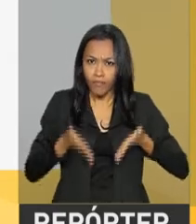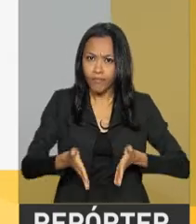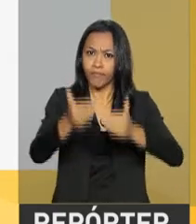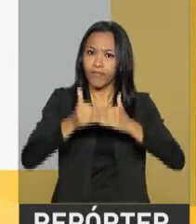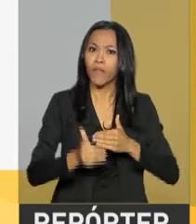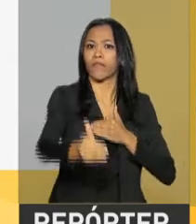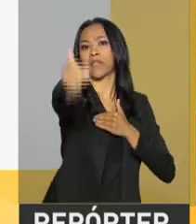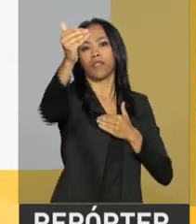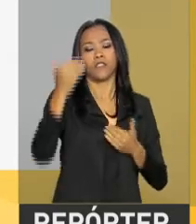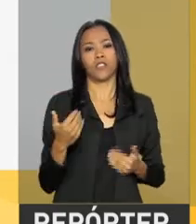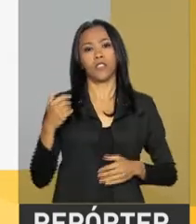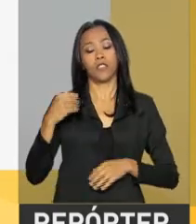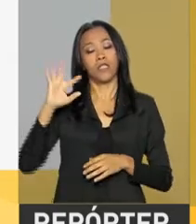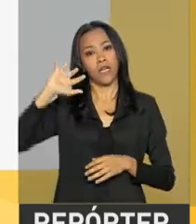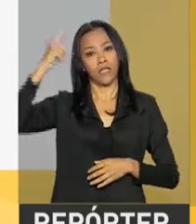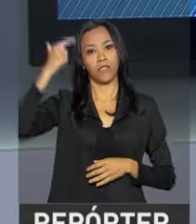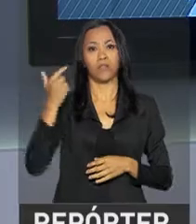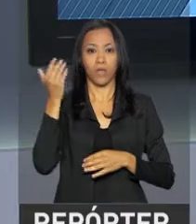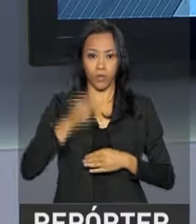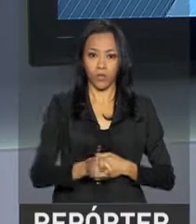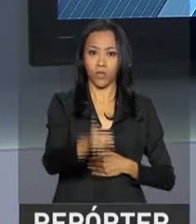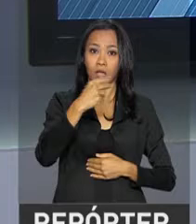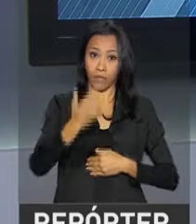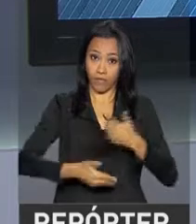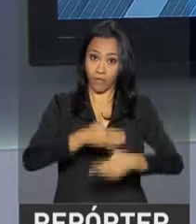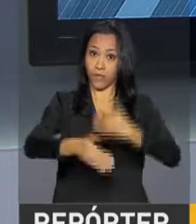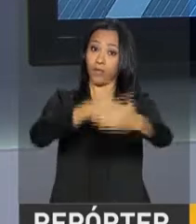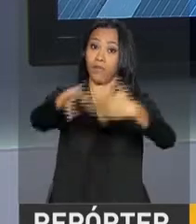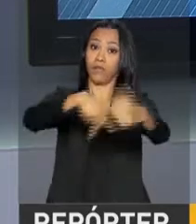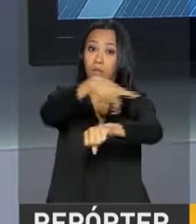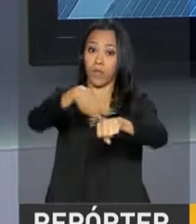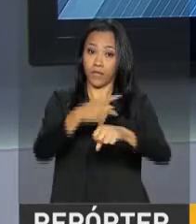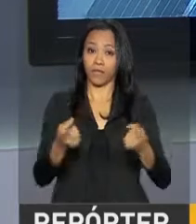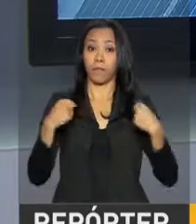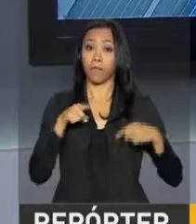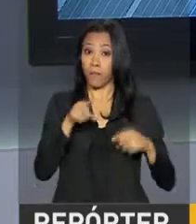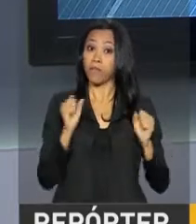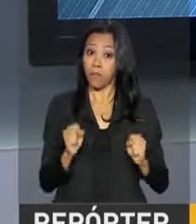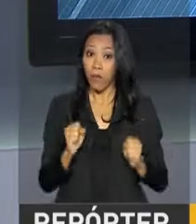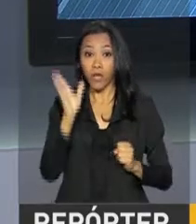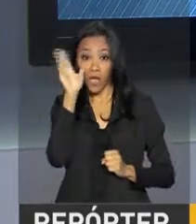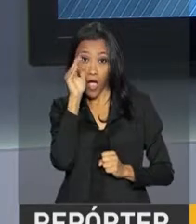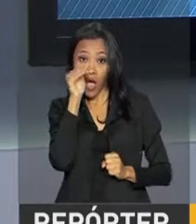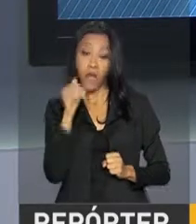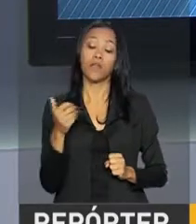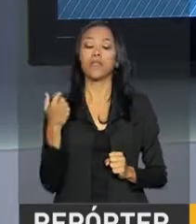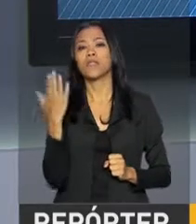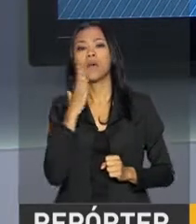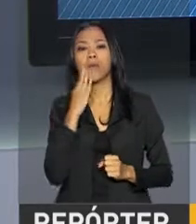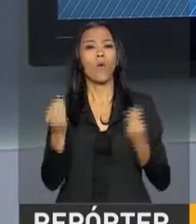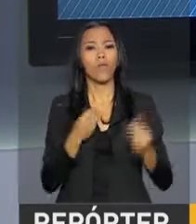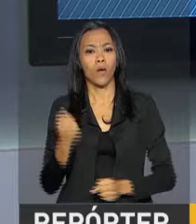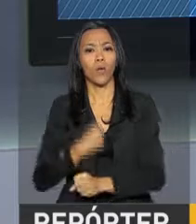precisa para continuar a crescer. Você pode acompanhar o andamento de cada obra do programa Agora é Avançar no site